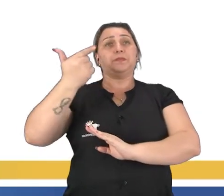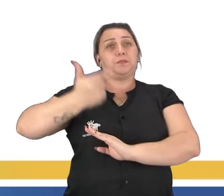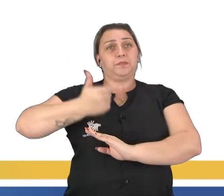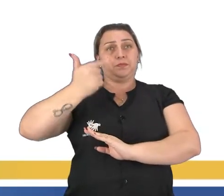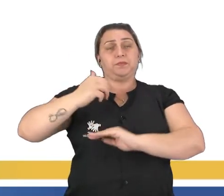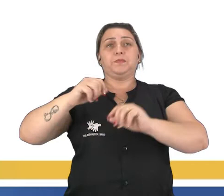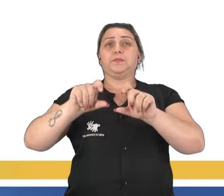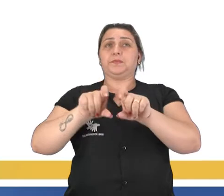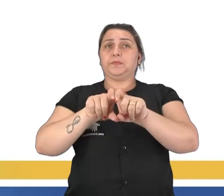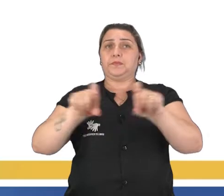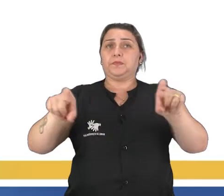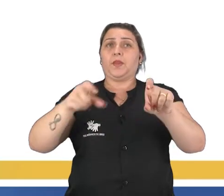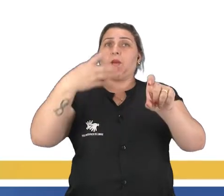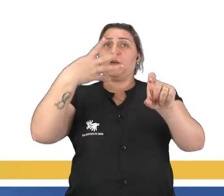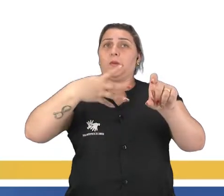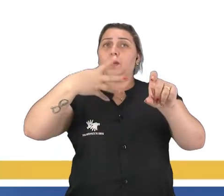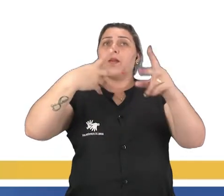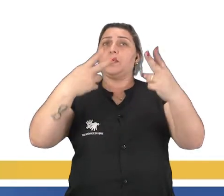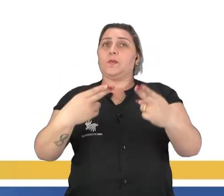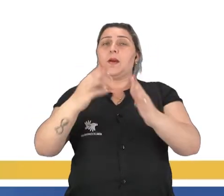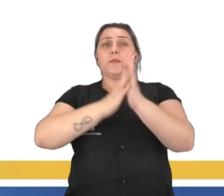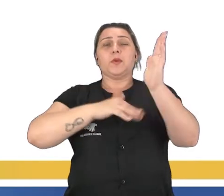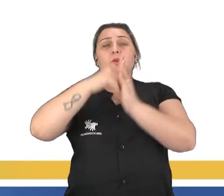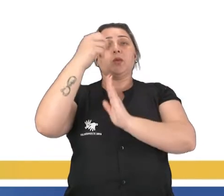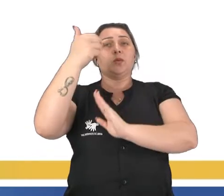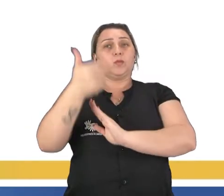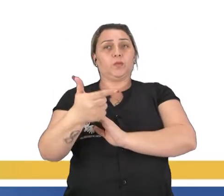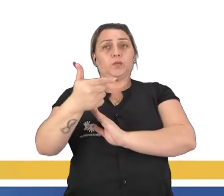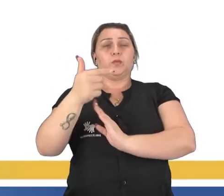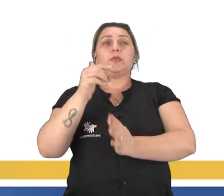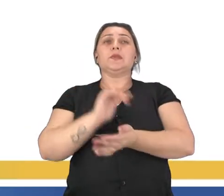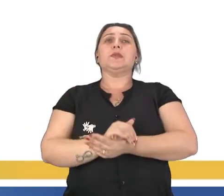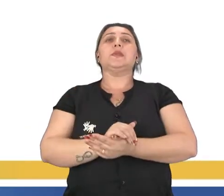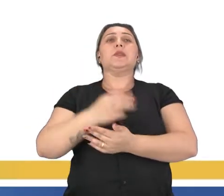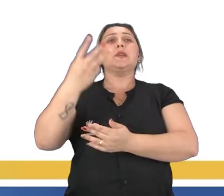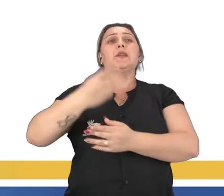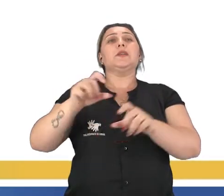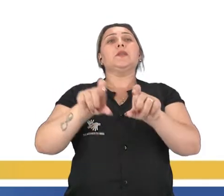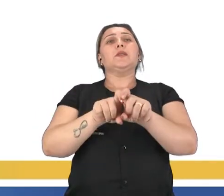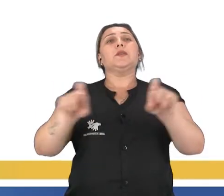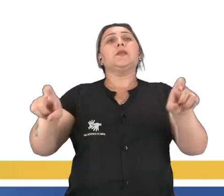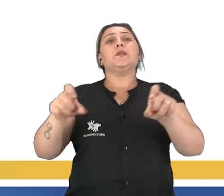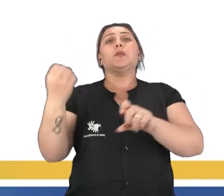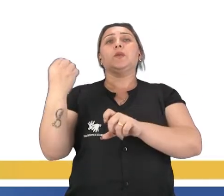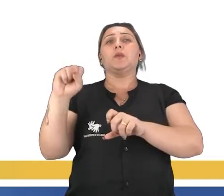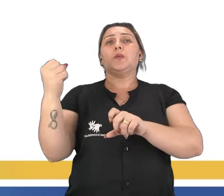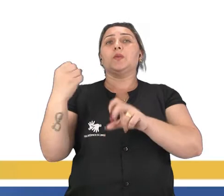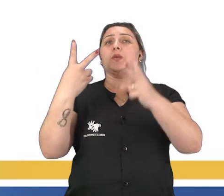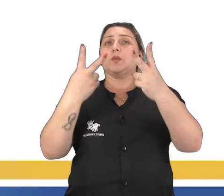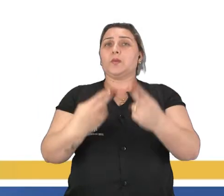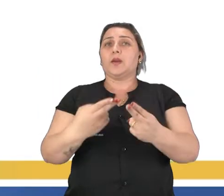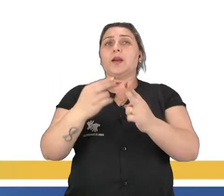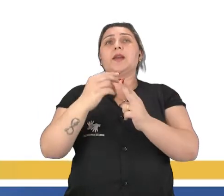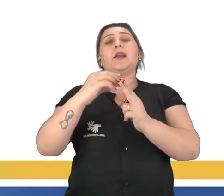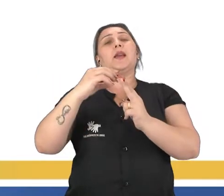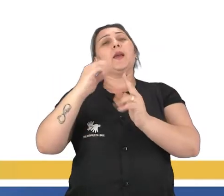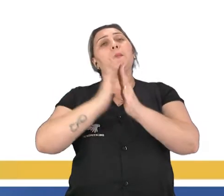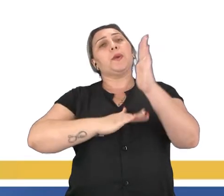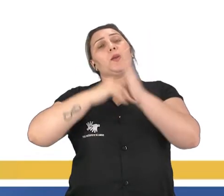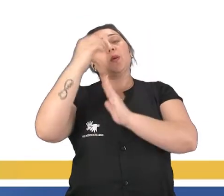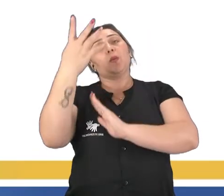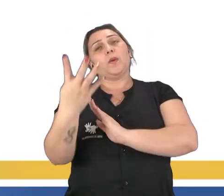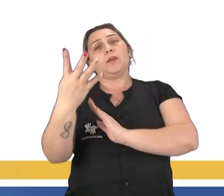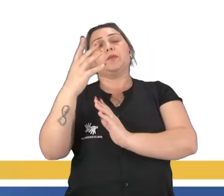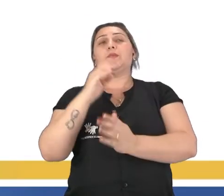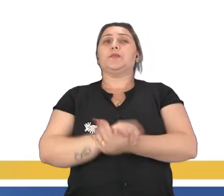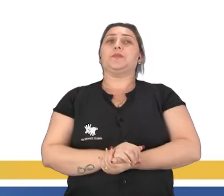A segunda tira ele dividiu em 4 partes iguais e pintou 2 delas. E a terceira tira foi dividida em 8 partes iguais e Carlos pintou